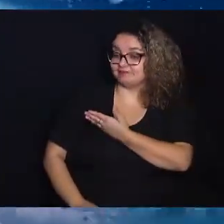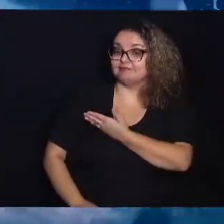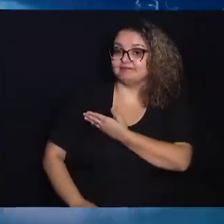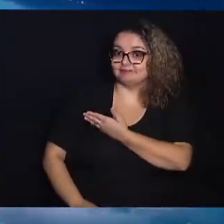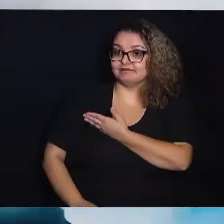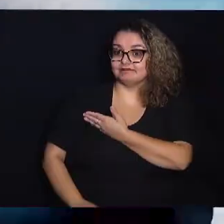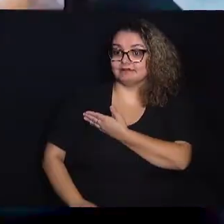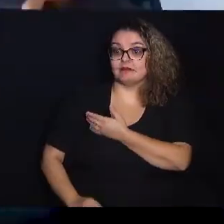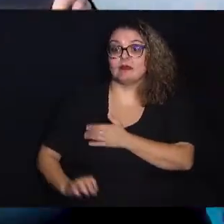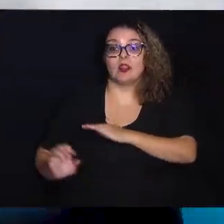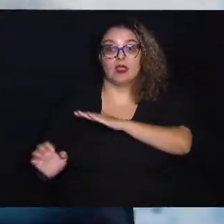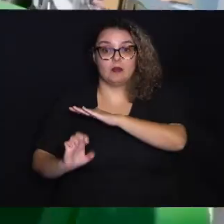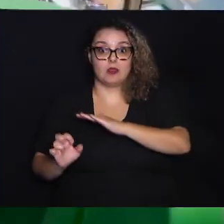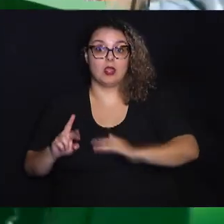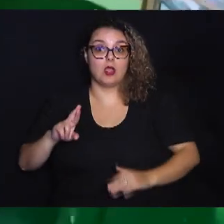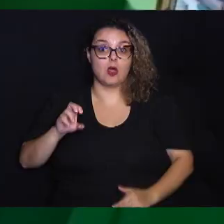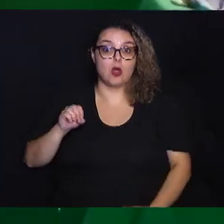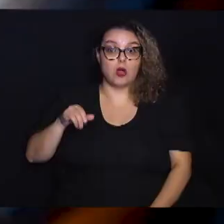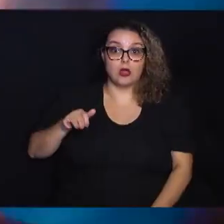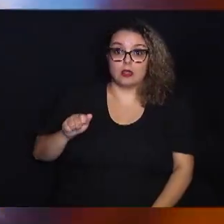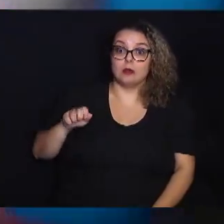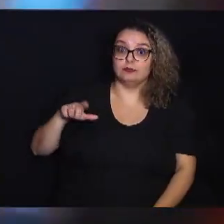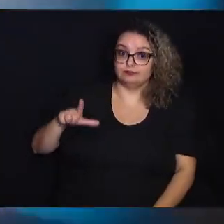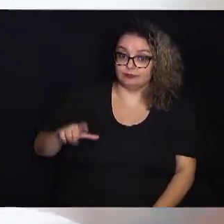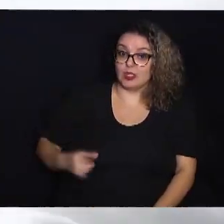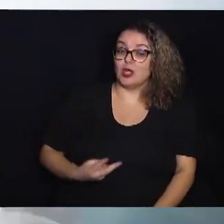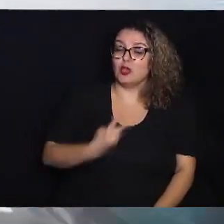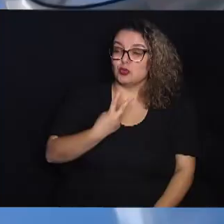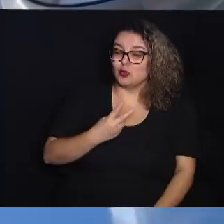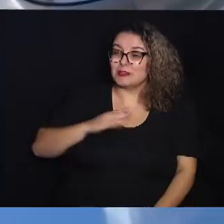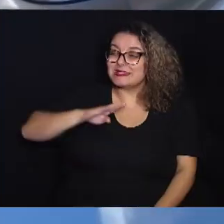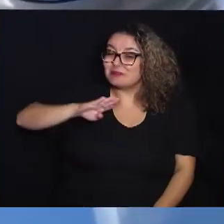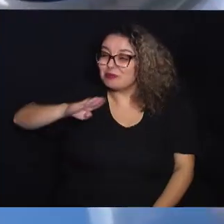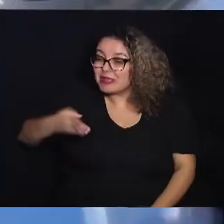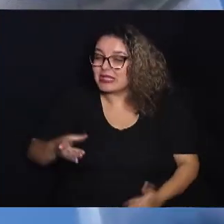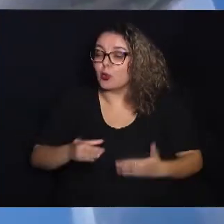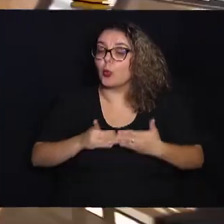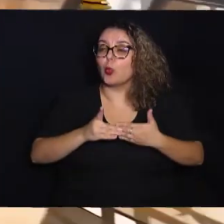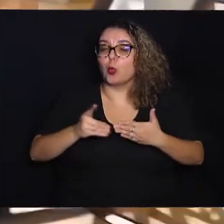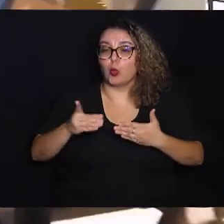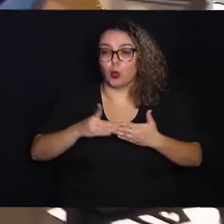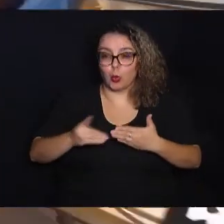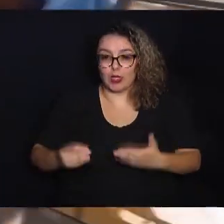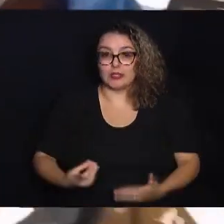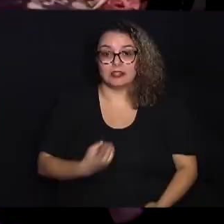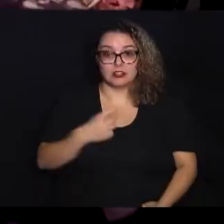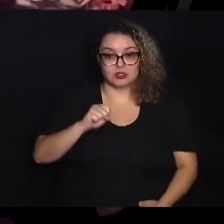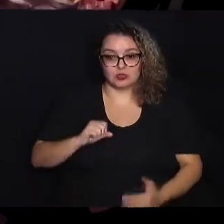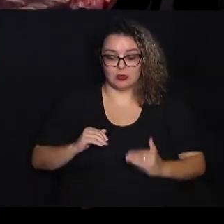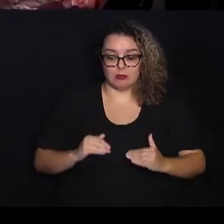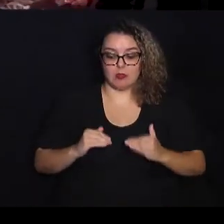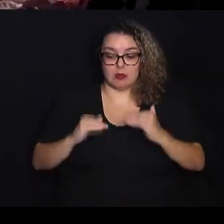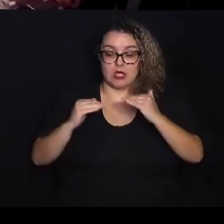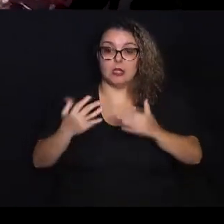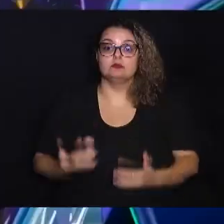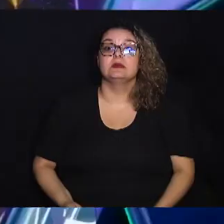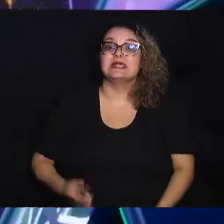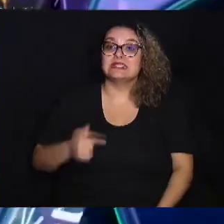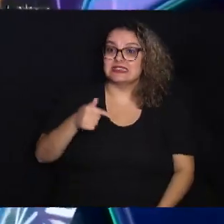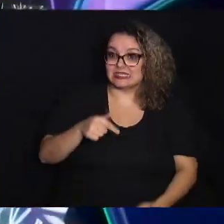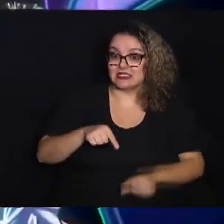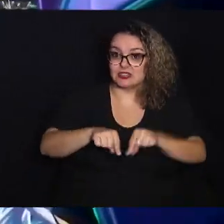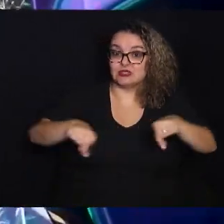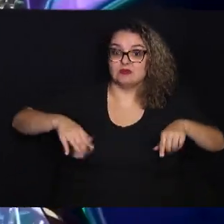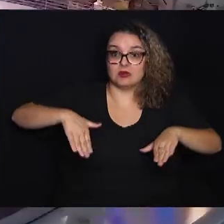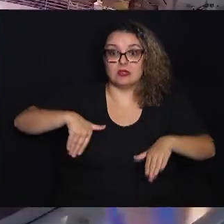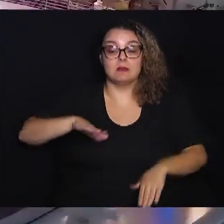the Seas custou à empresa Royal Caribbean 2 bilhões de dólares. Ele tem 18 decks, 7